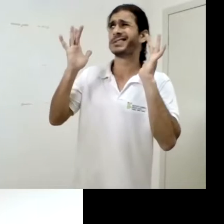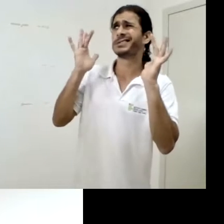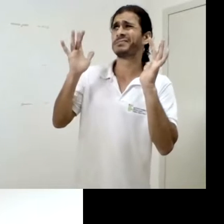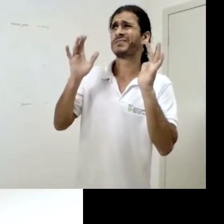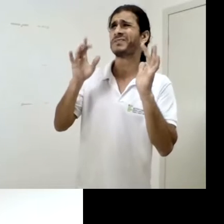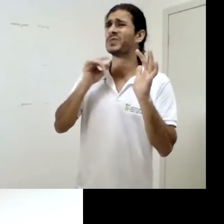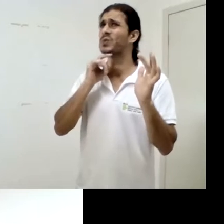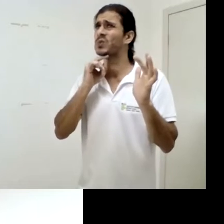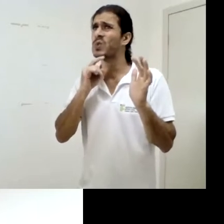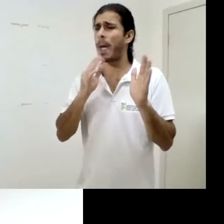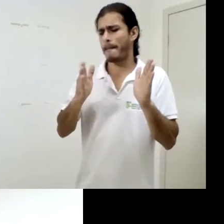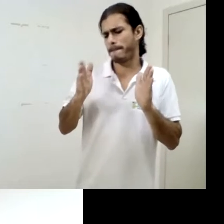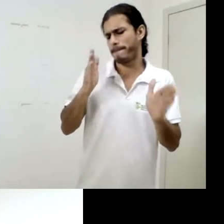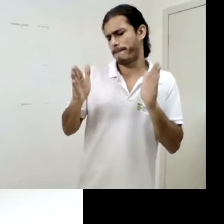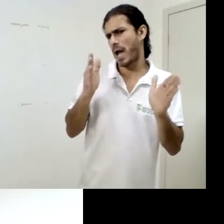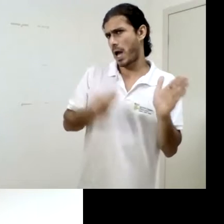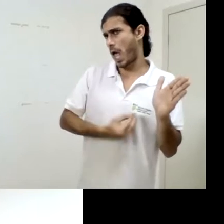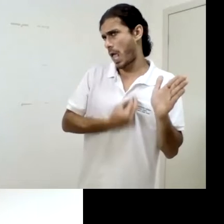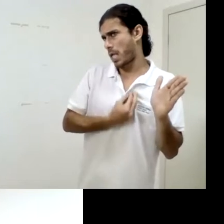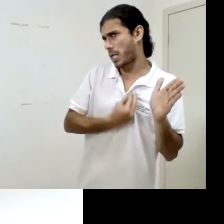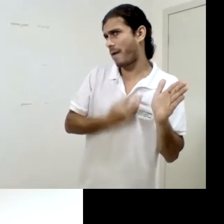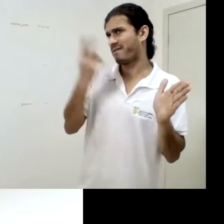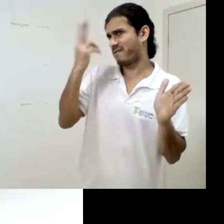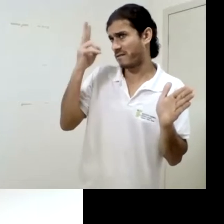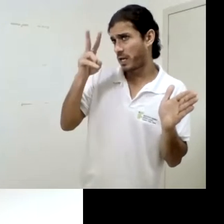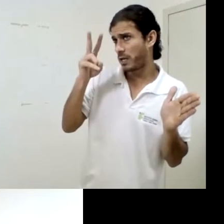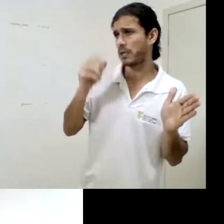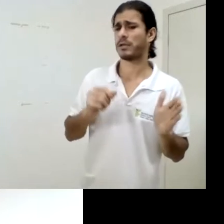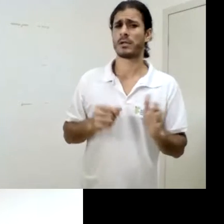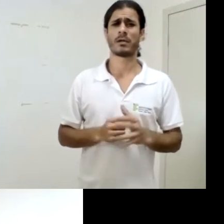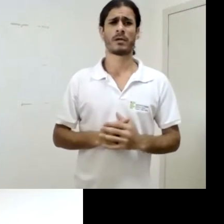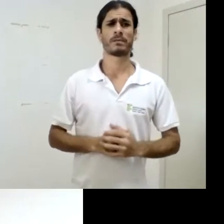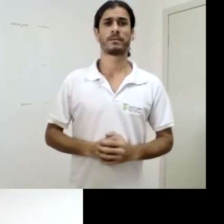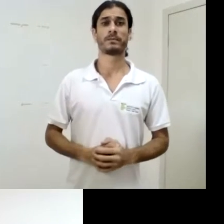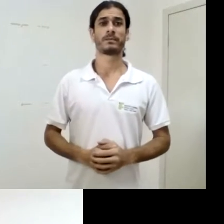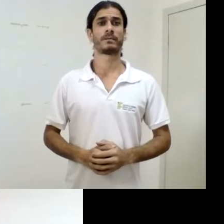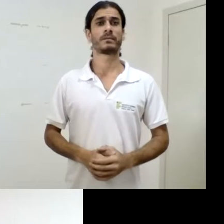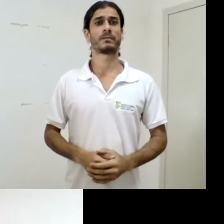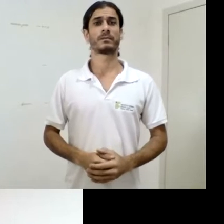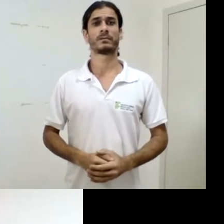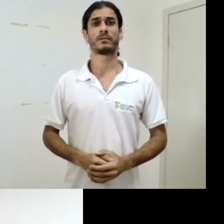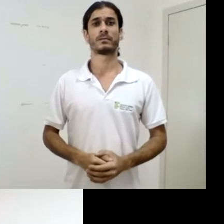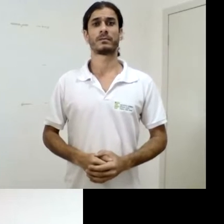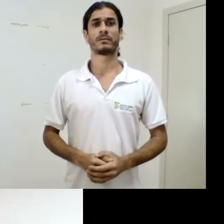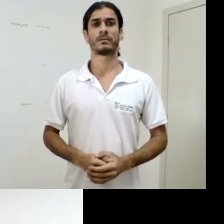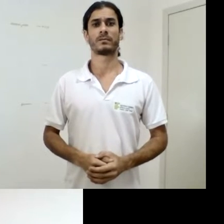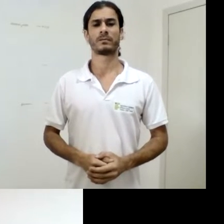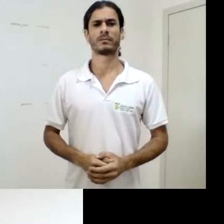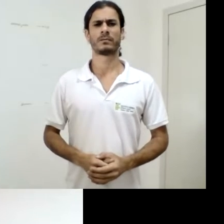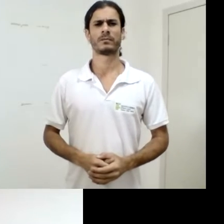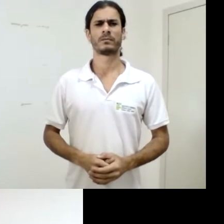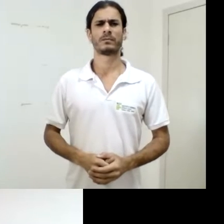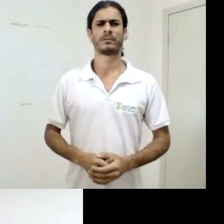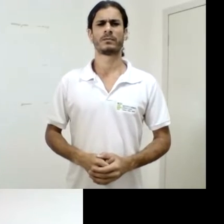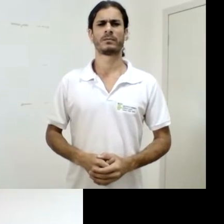Período da vida humana. Será que ele quer dizer assim, já tem algo que já foi descoberto, se é ponto de partida, será que nesse